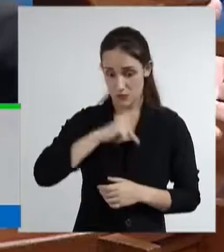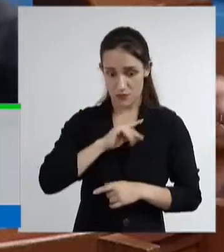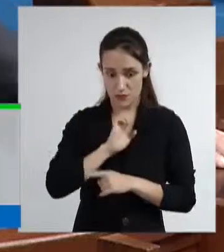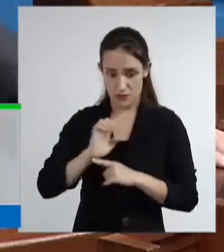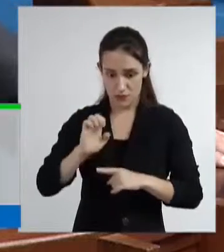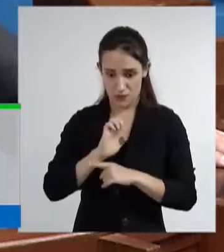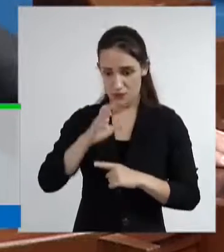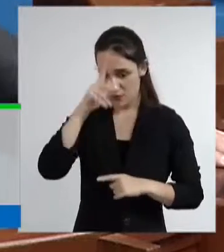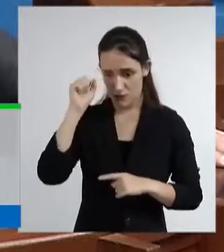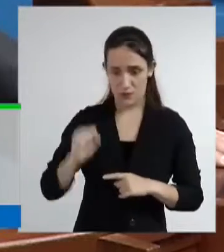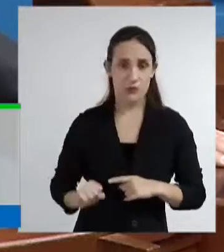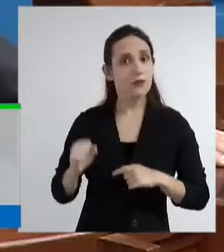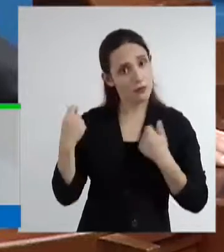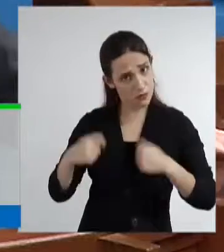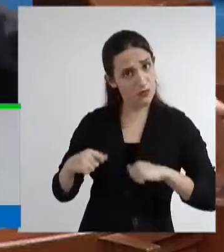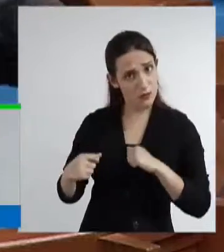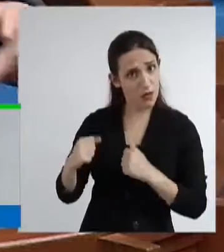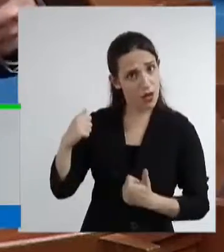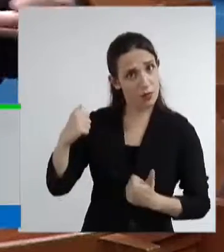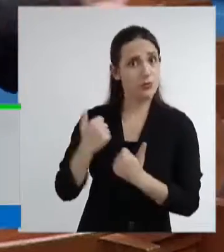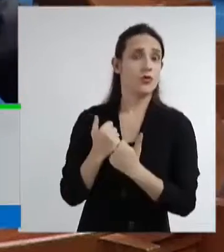que precisa